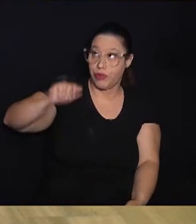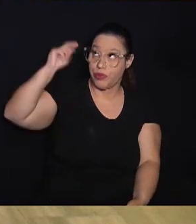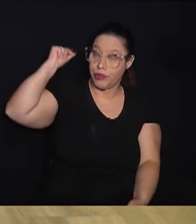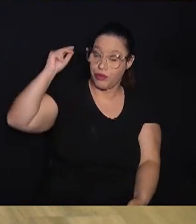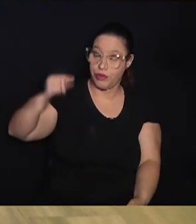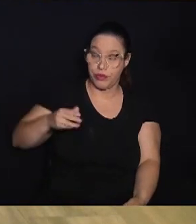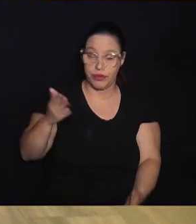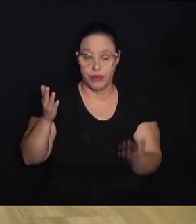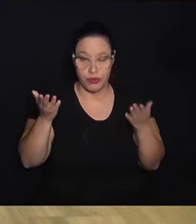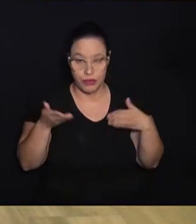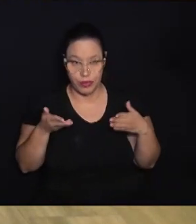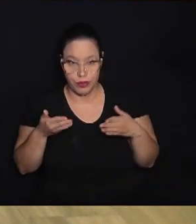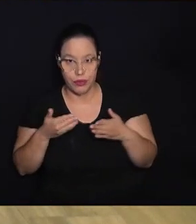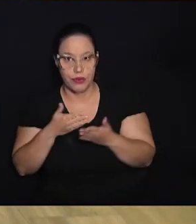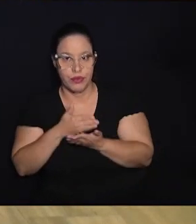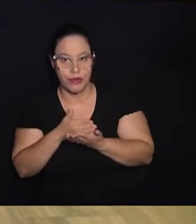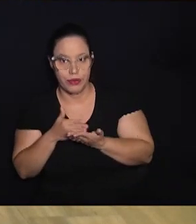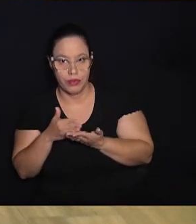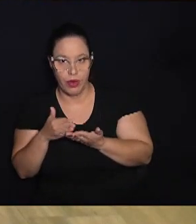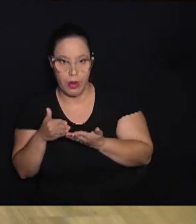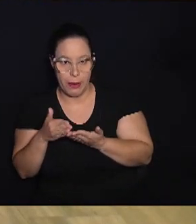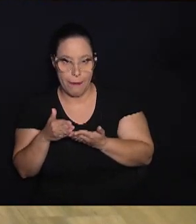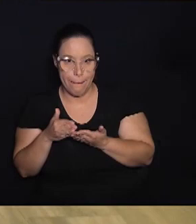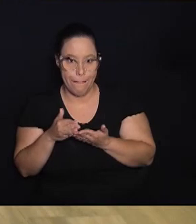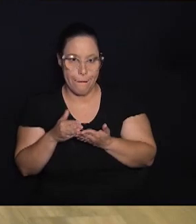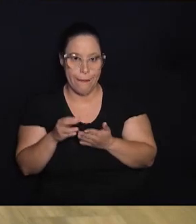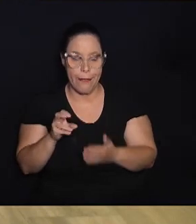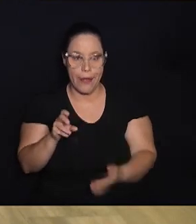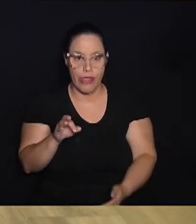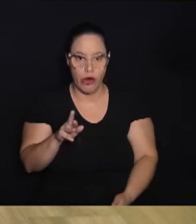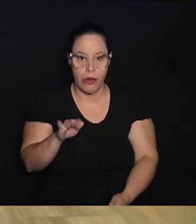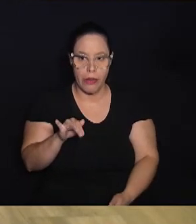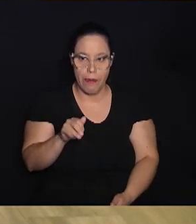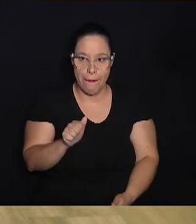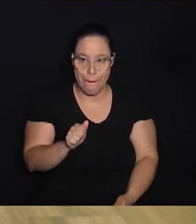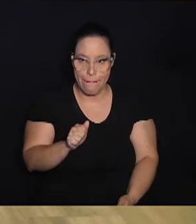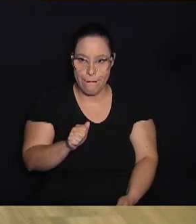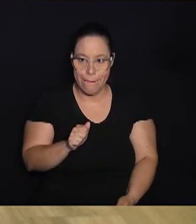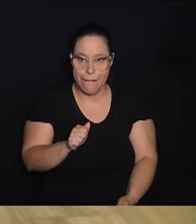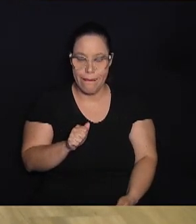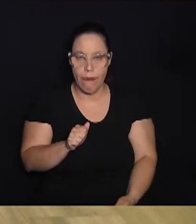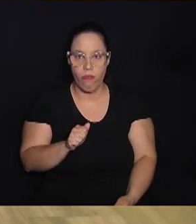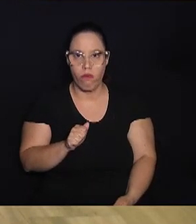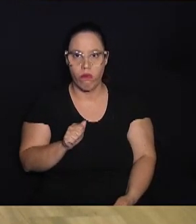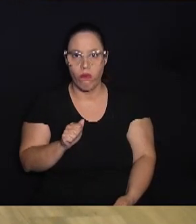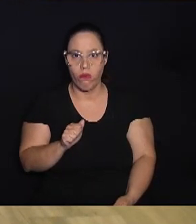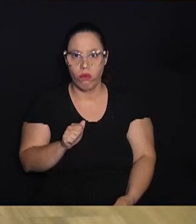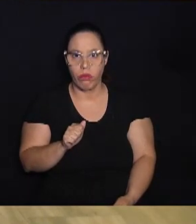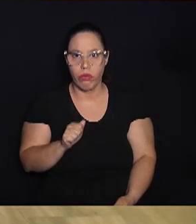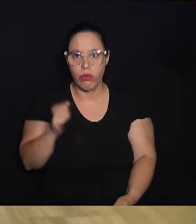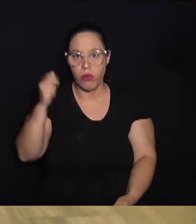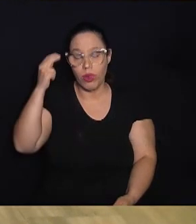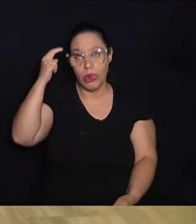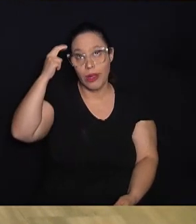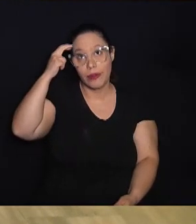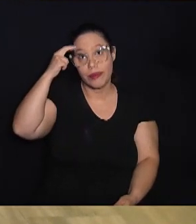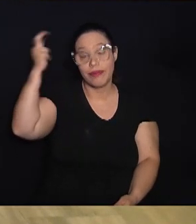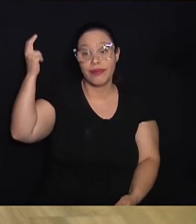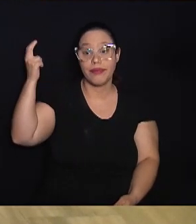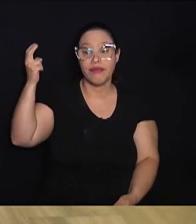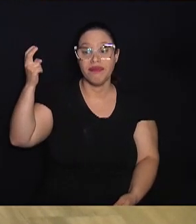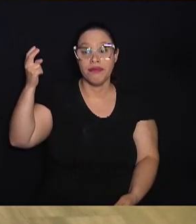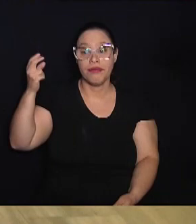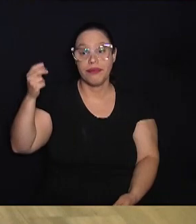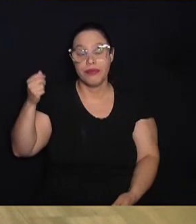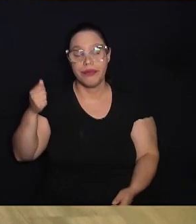efetivamente que a gente se denomina como uma editora justamente porque a ideia é eh produzir trabalhos de outros